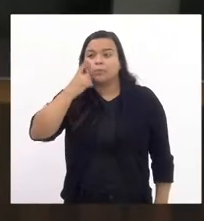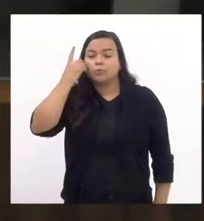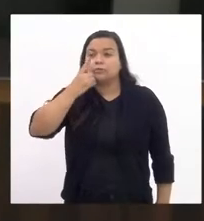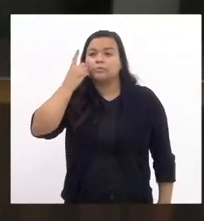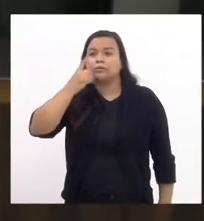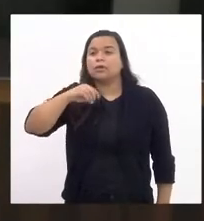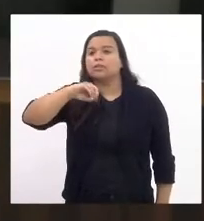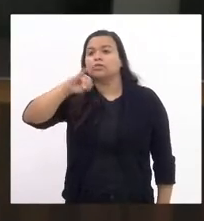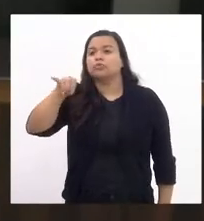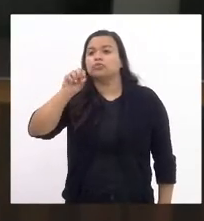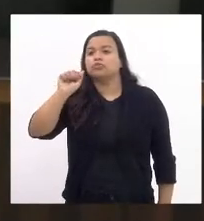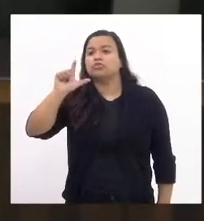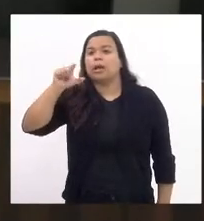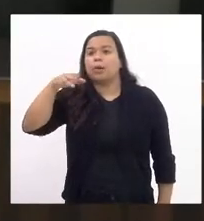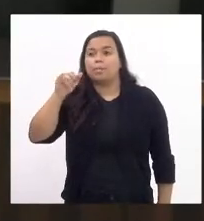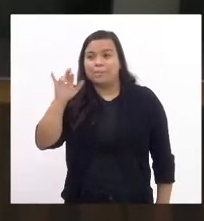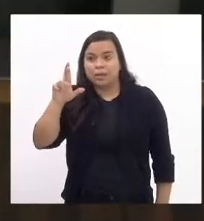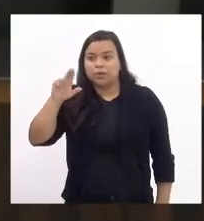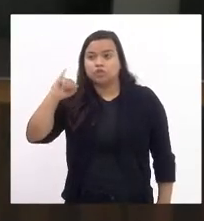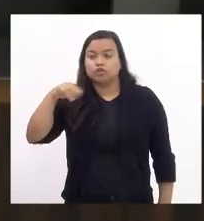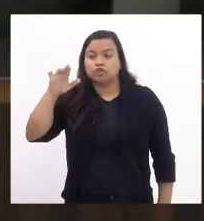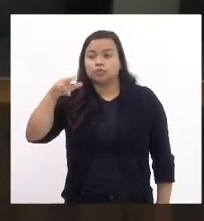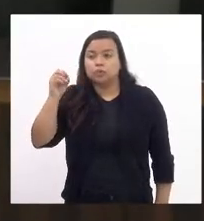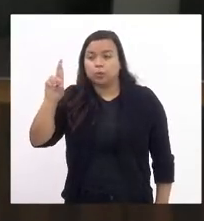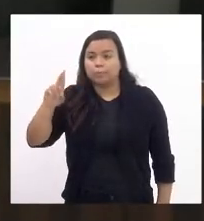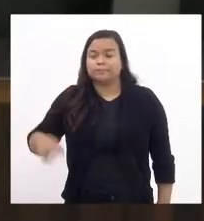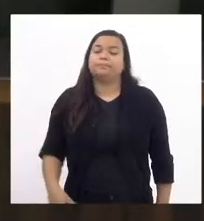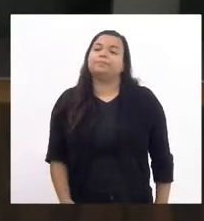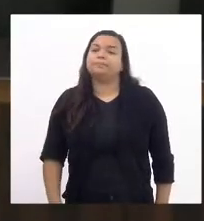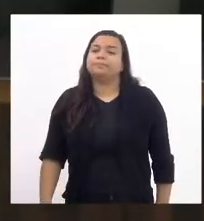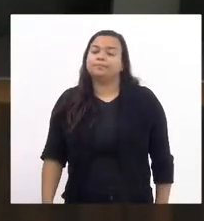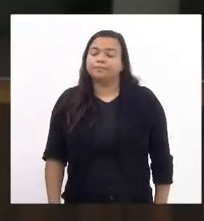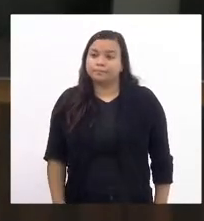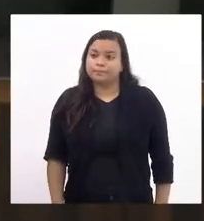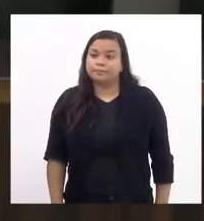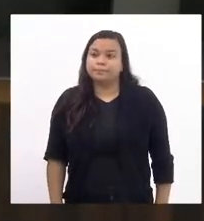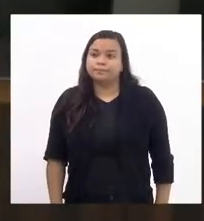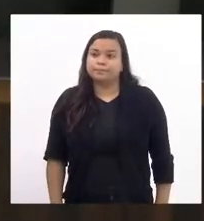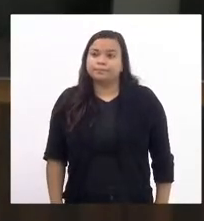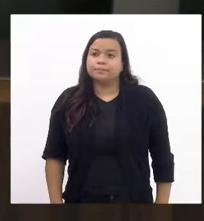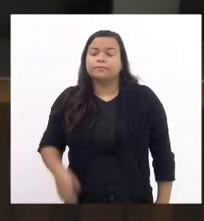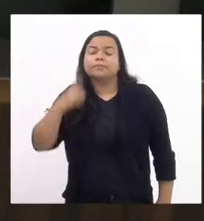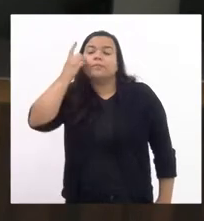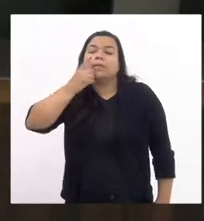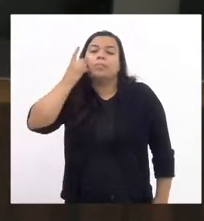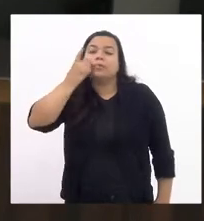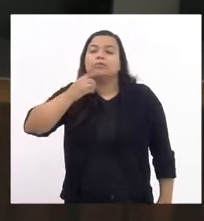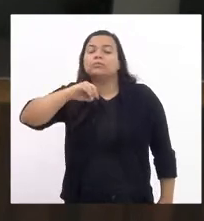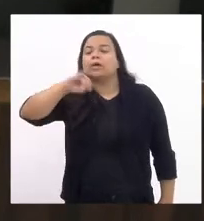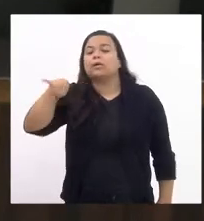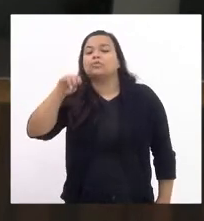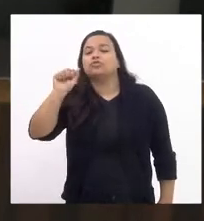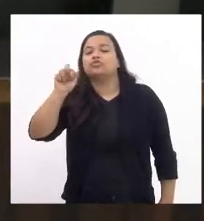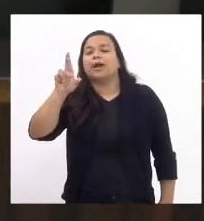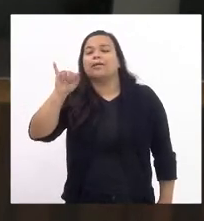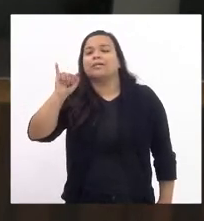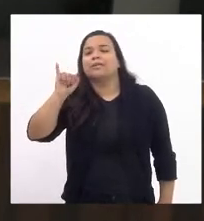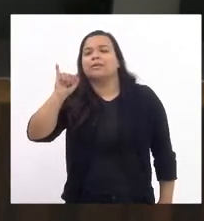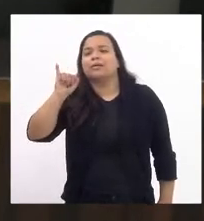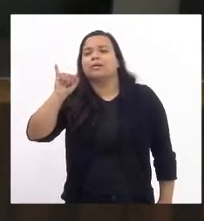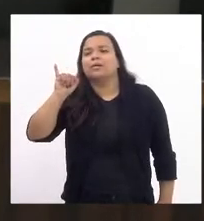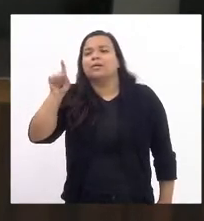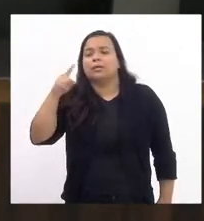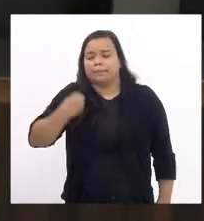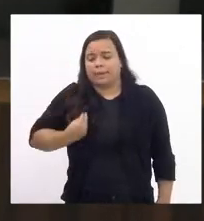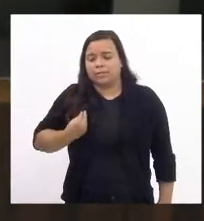Deputado Jalmir Júnior. Deputado Jalmir Júnior. Deputado Jari. Presente, vai